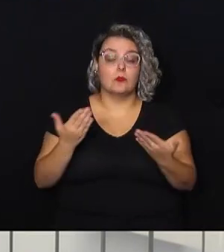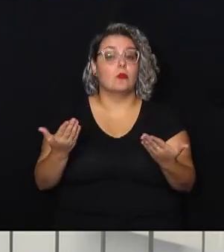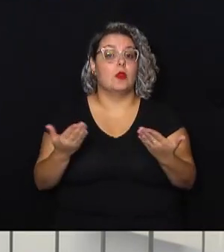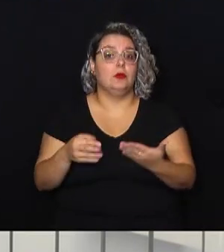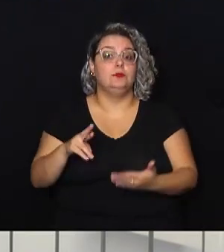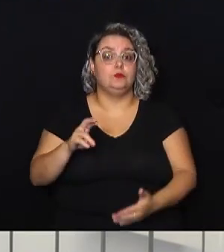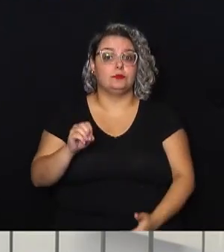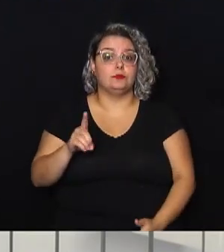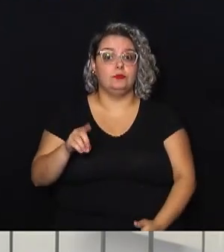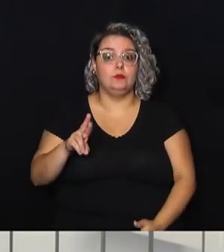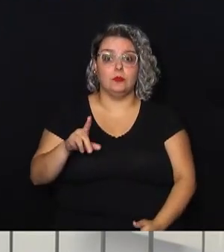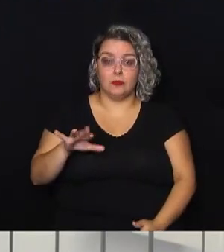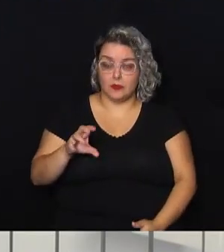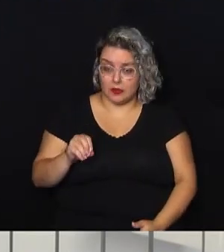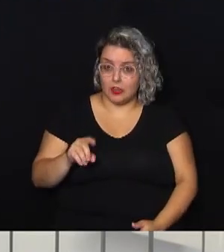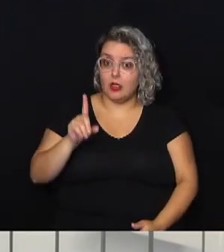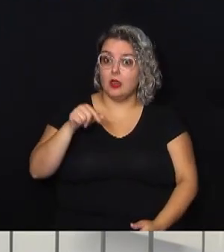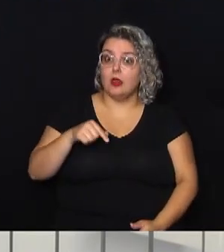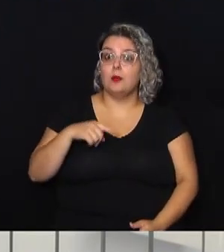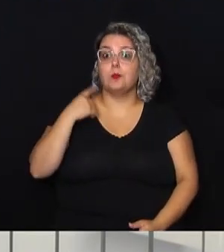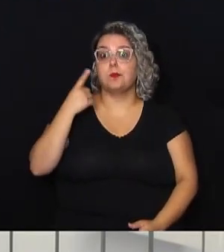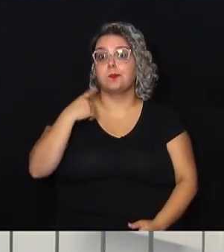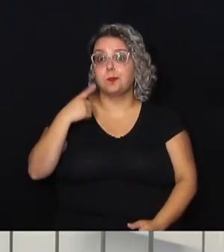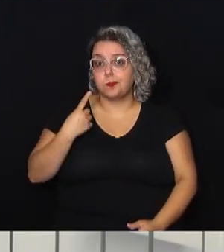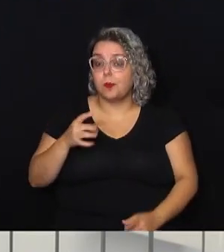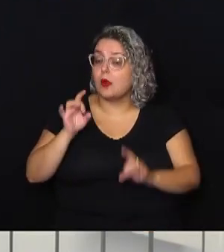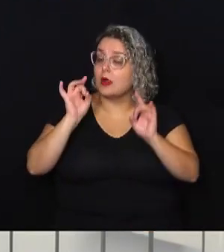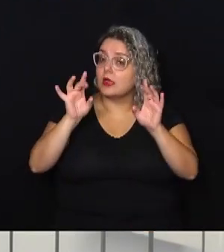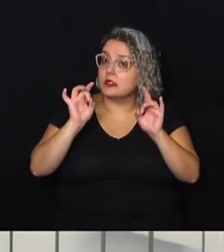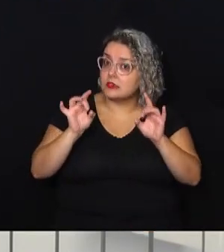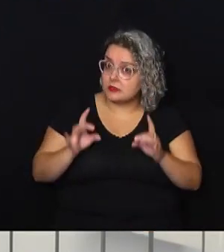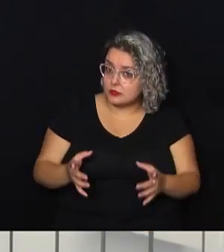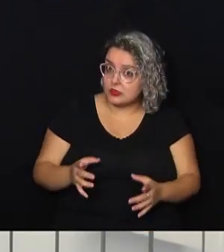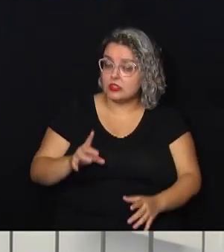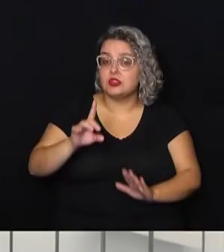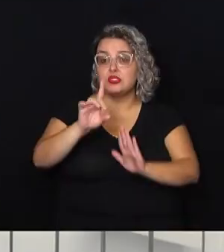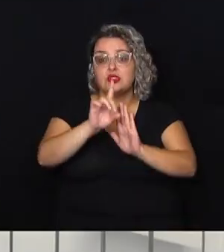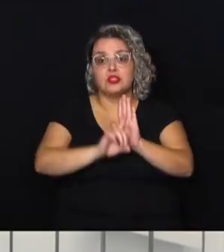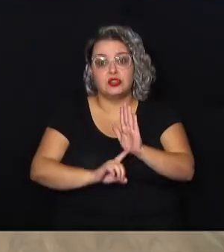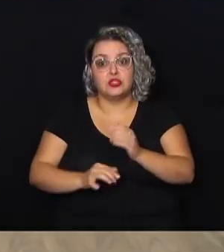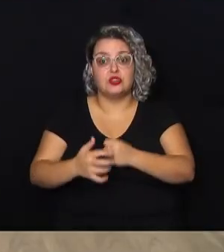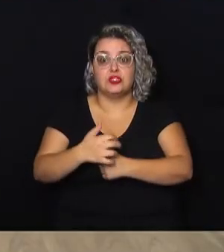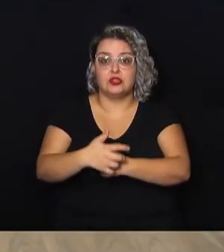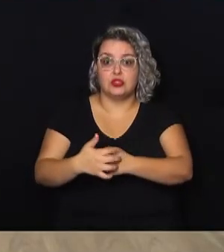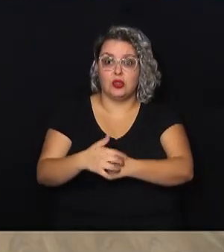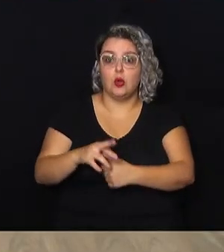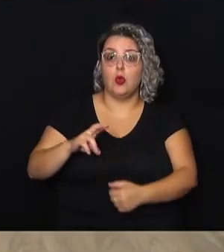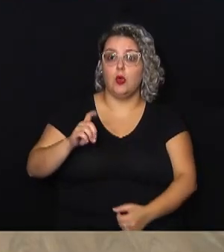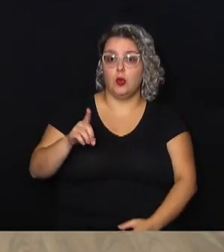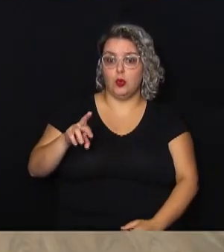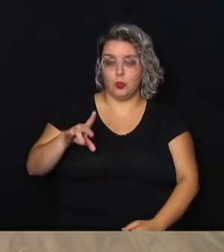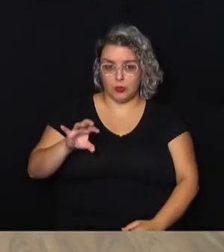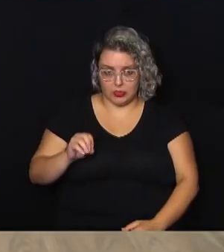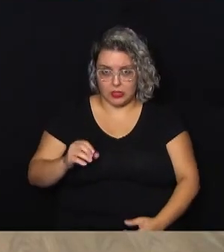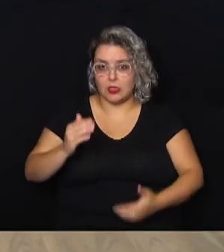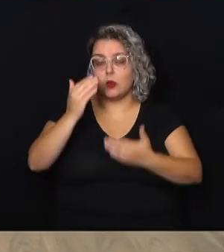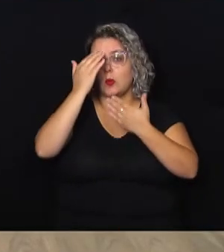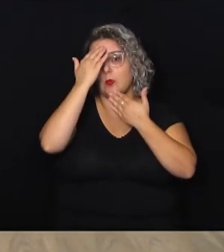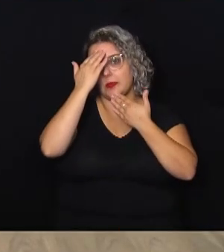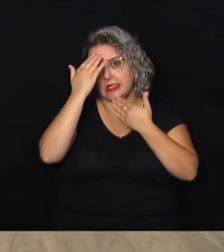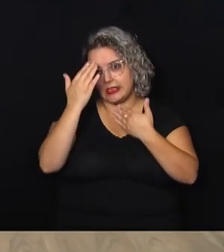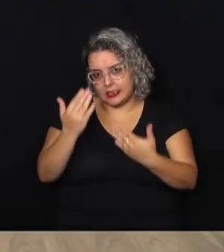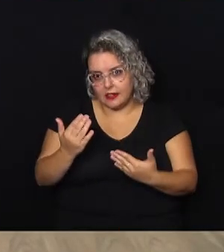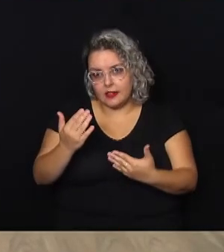Rodrigo Almeida, ele que é advogado, especialista em direito digital. Então, Rodrigo, primeiramente, muito obrigado